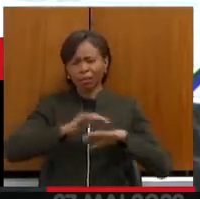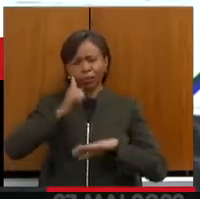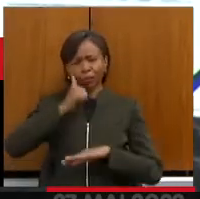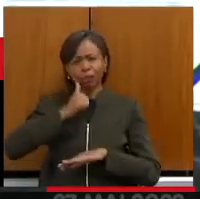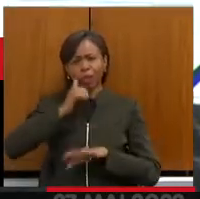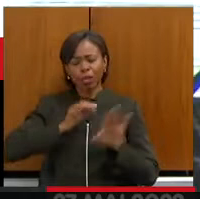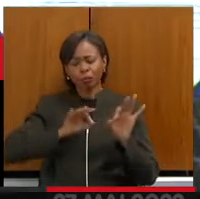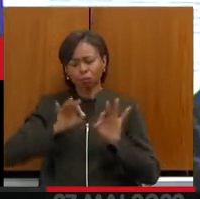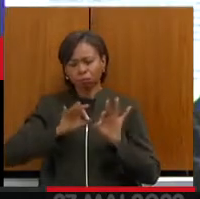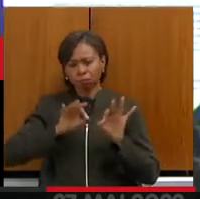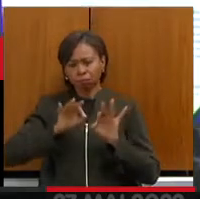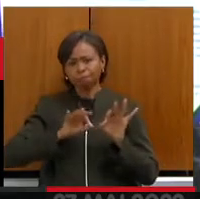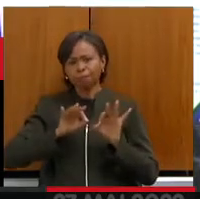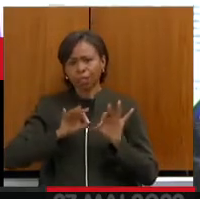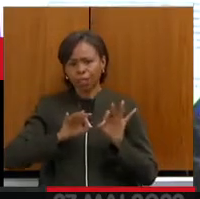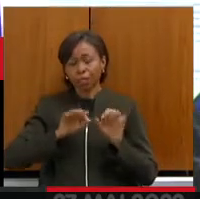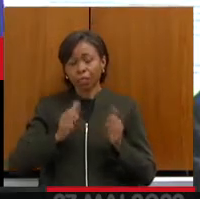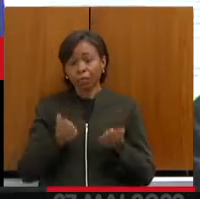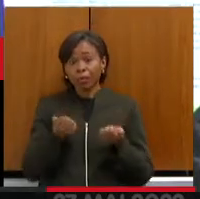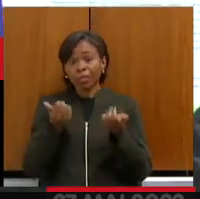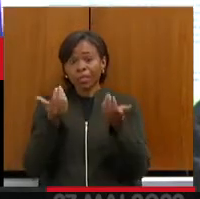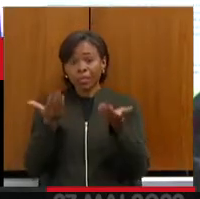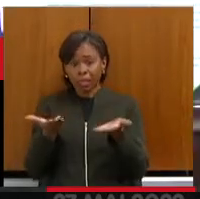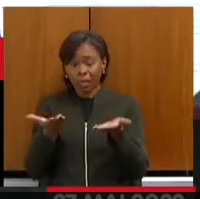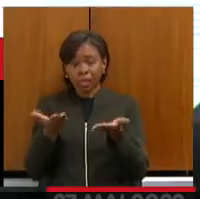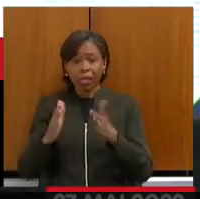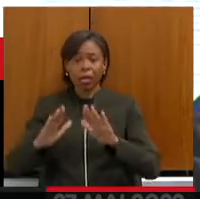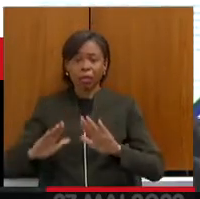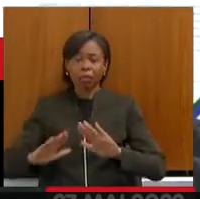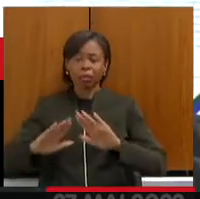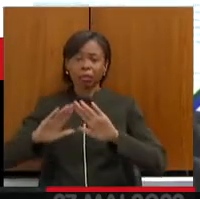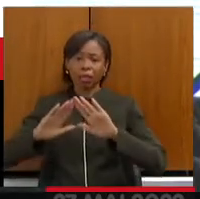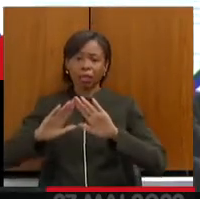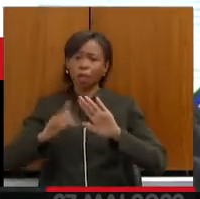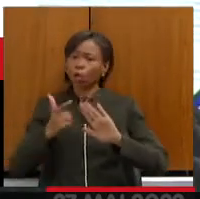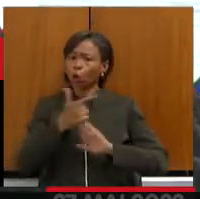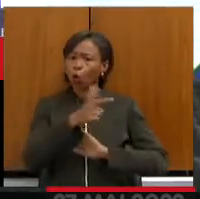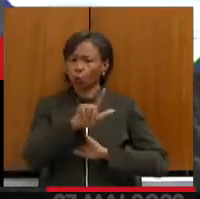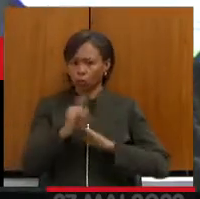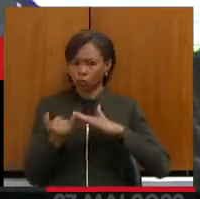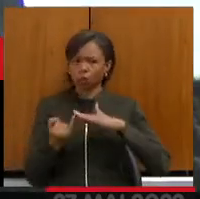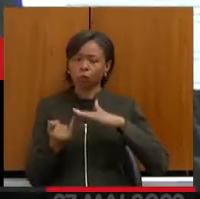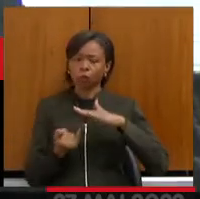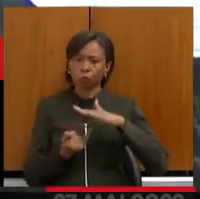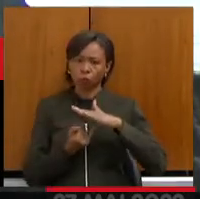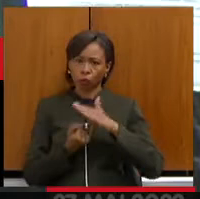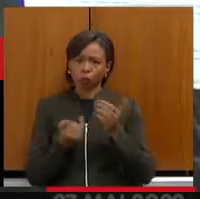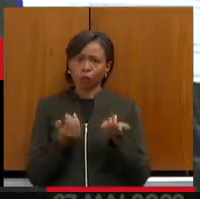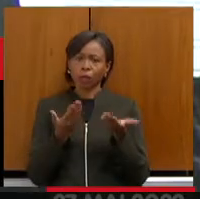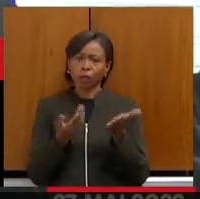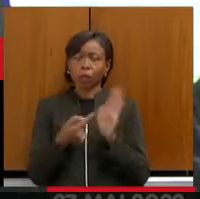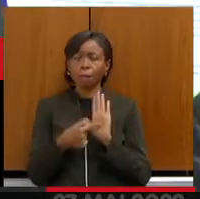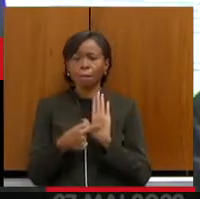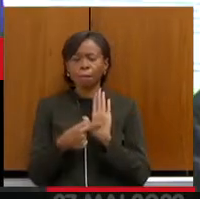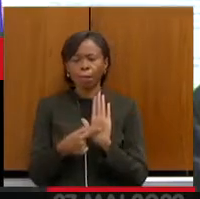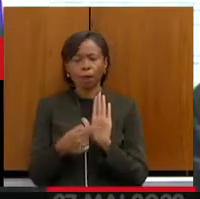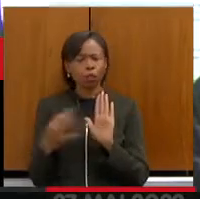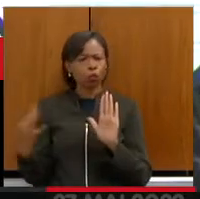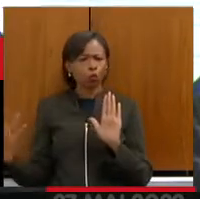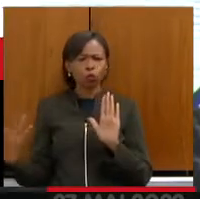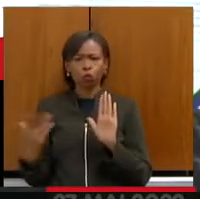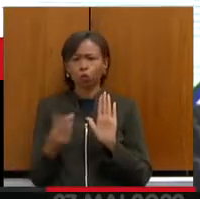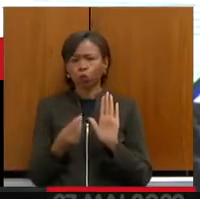documento que vai ser entregue na Assembleia Legislativa de Minas as demais instituições trás tudo o que nós